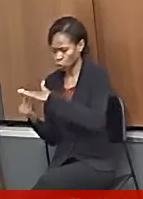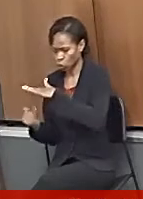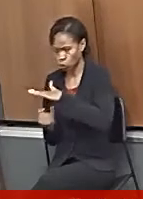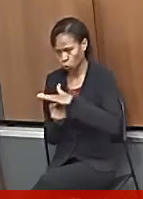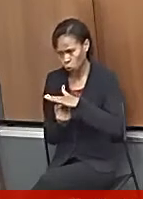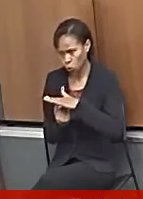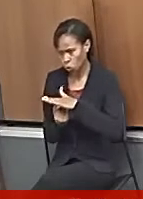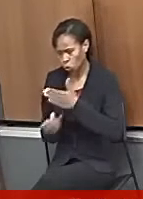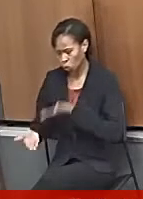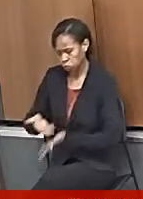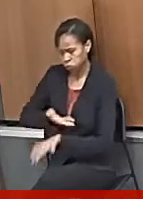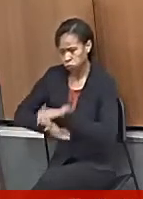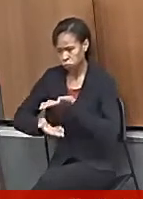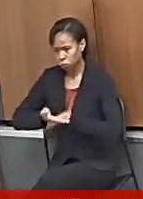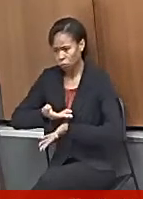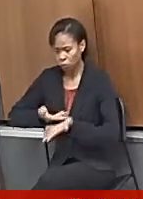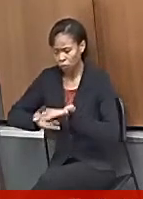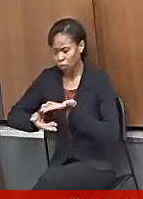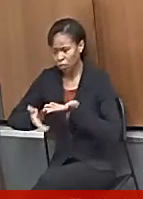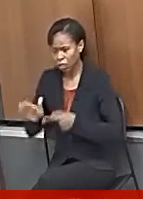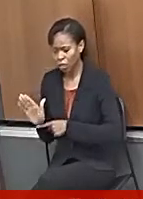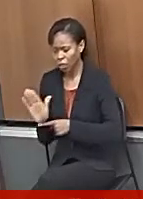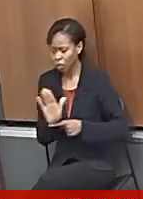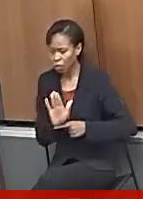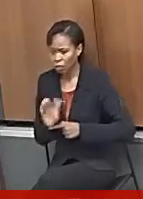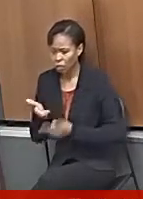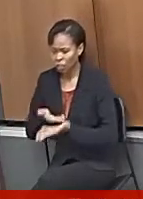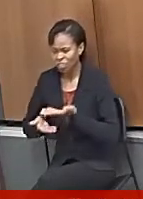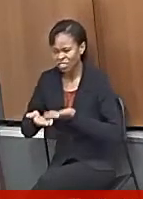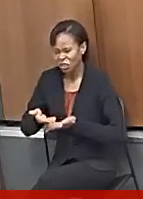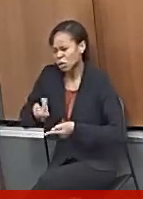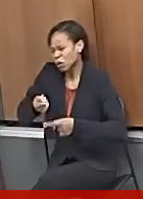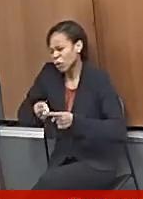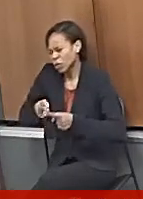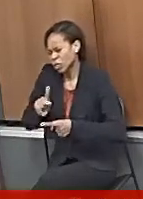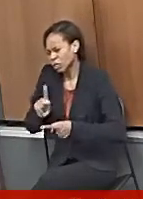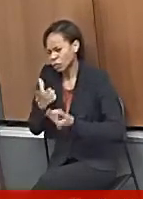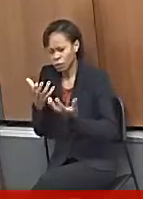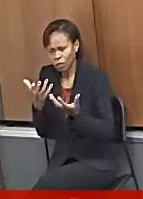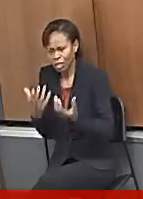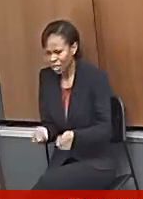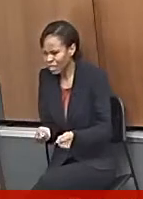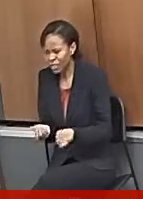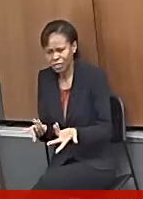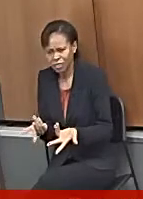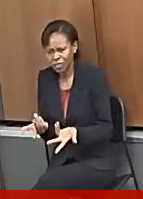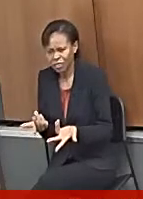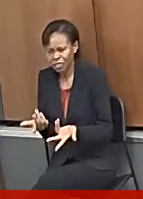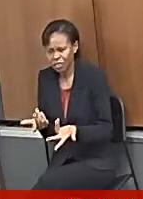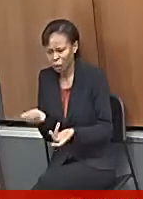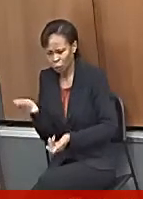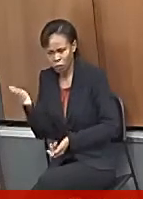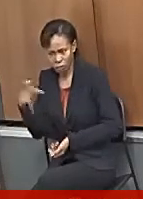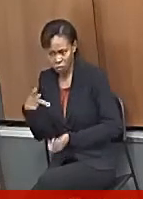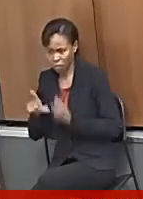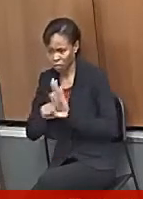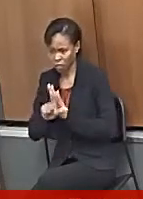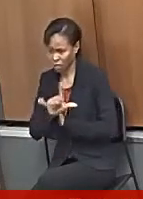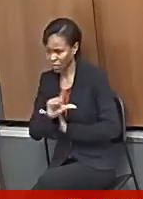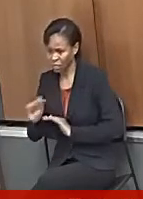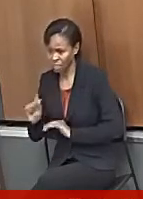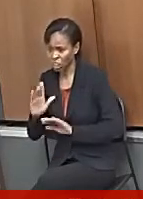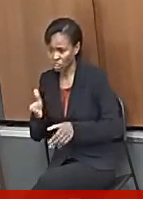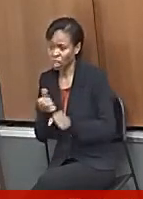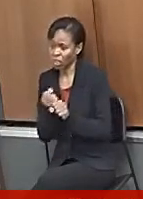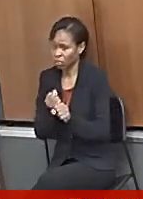se compensam entre si porque é que não querem receber a aposentadoria dos leis em que estão completando tempo idade se